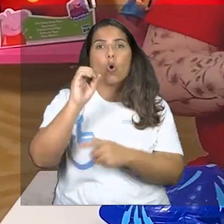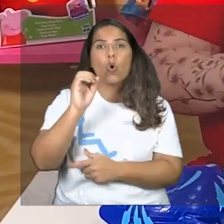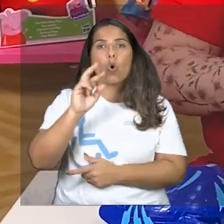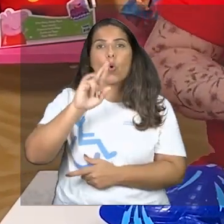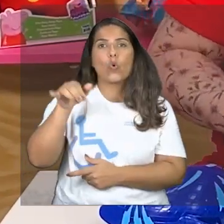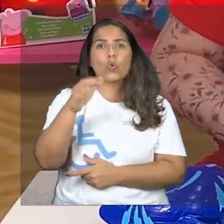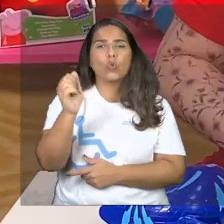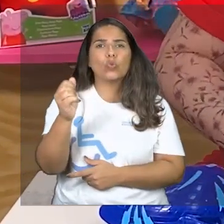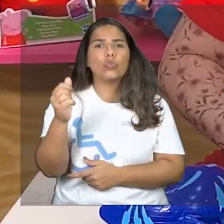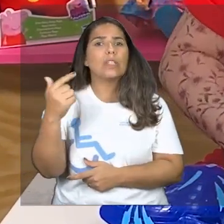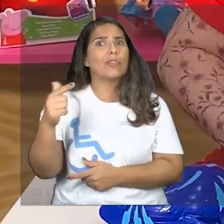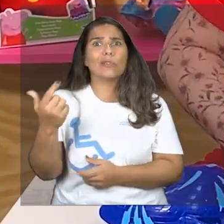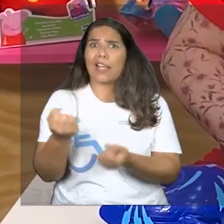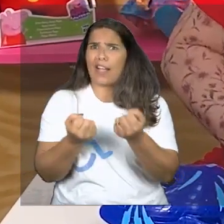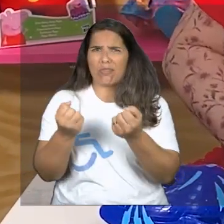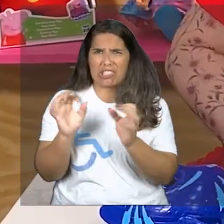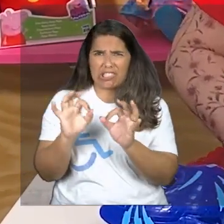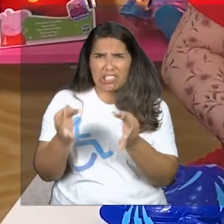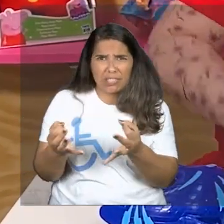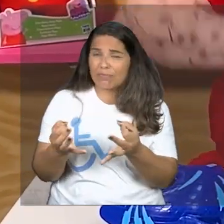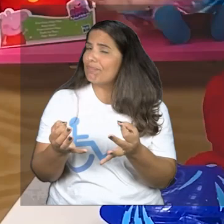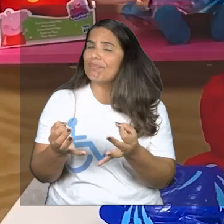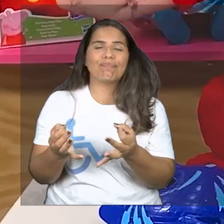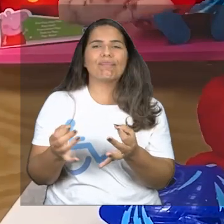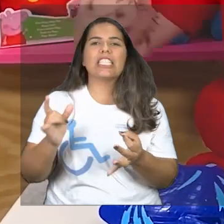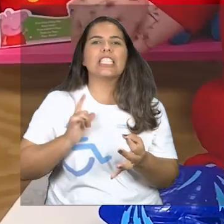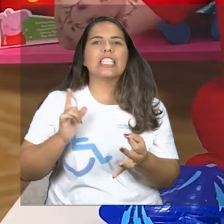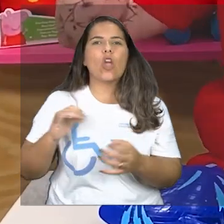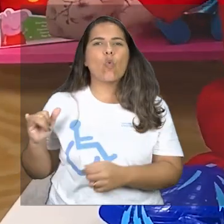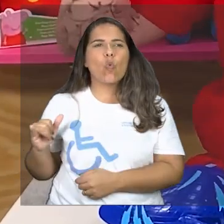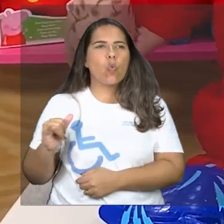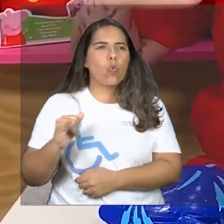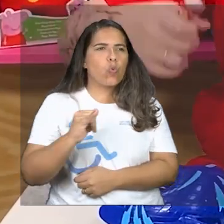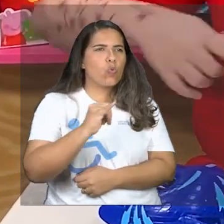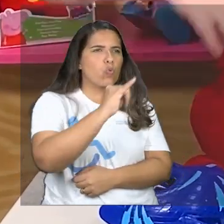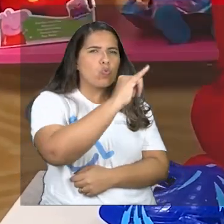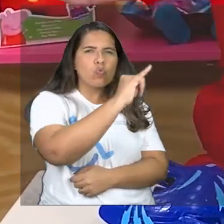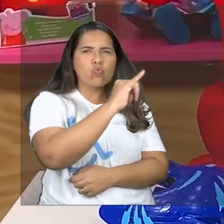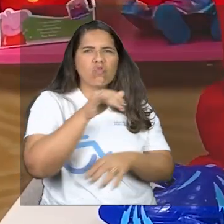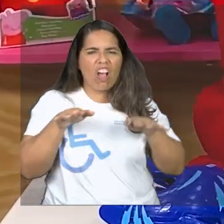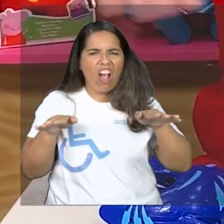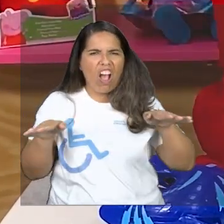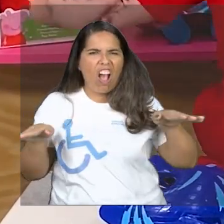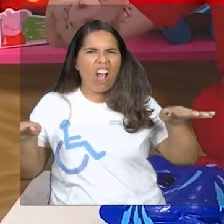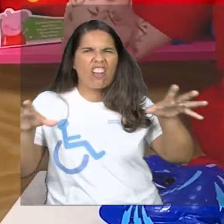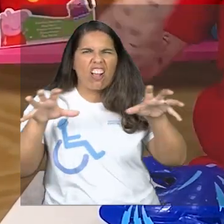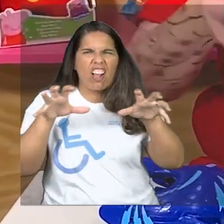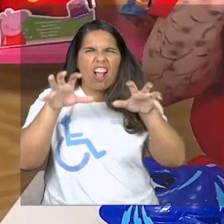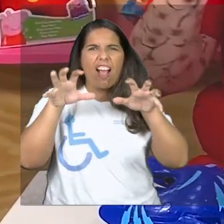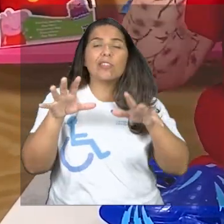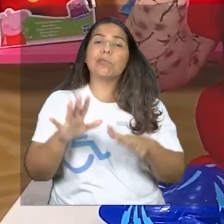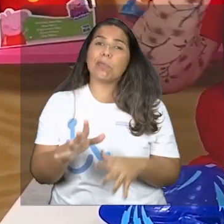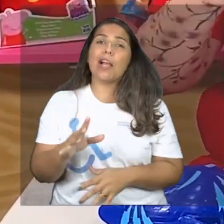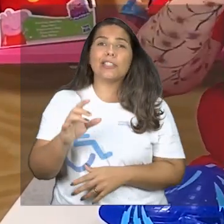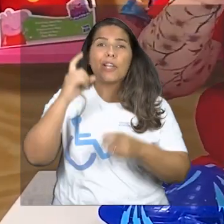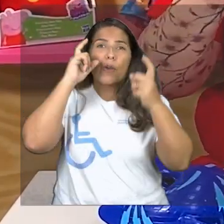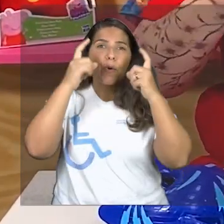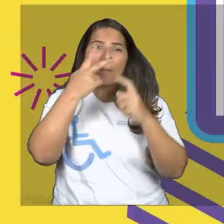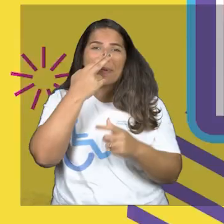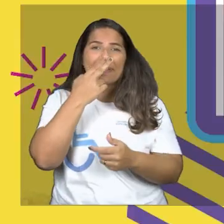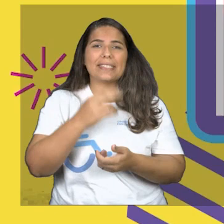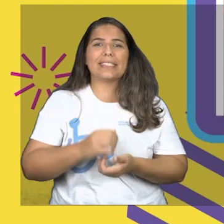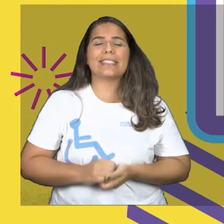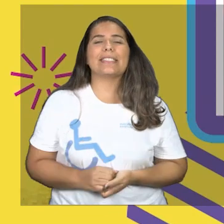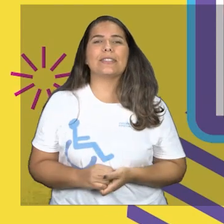Corujita não tem um simples carro não, Lucas. Ela tem um avião, cara, com asas e garras, quase uma coruja